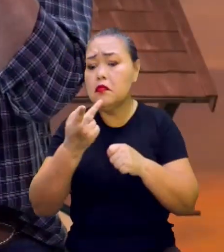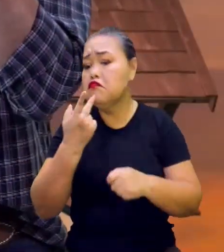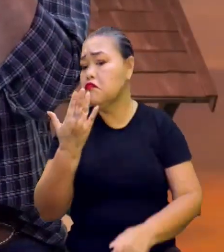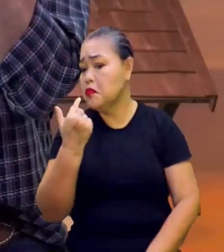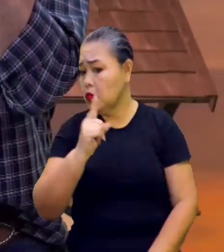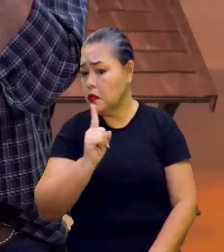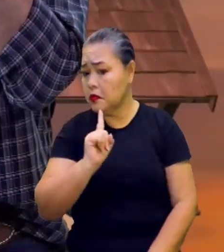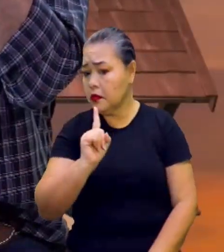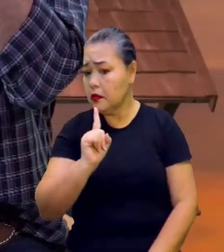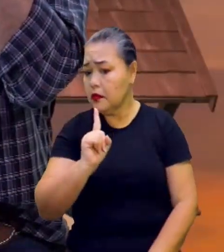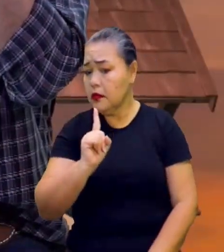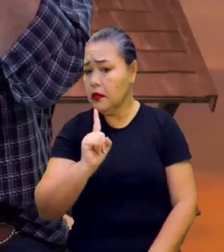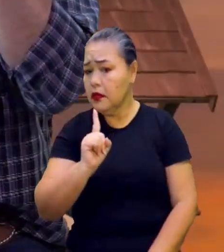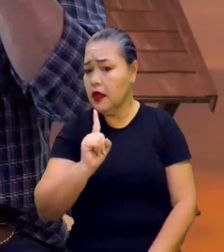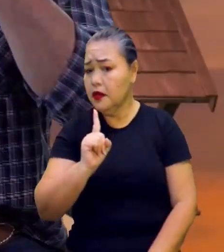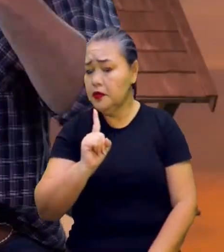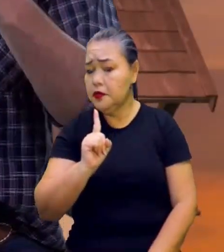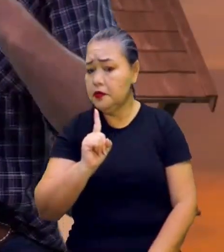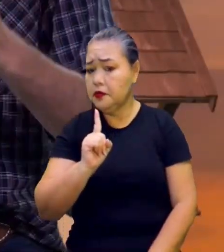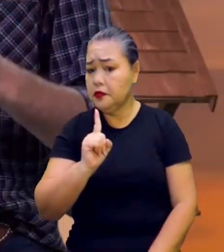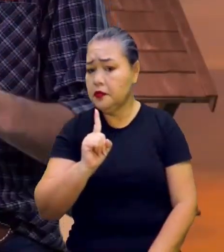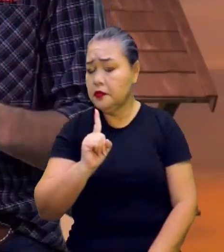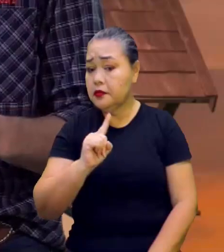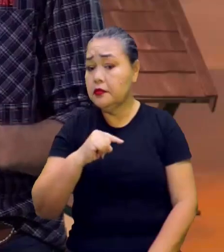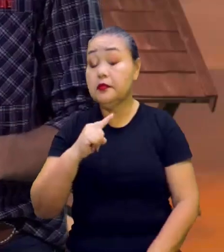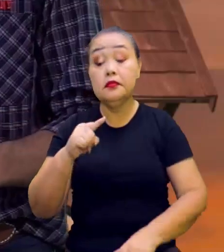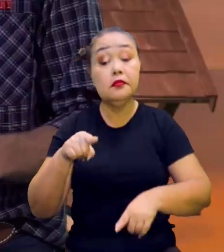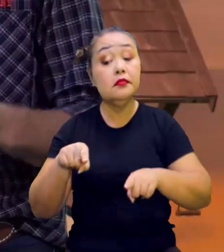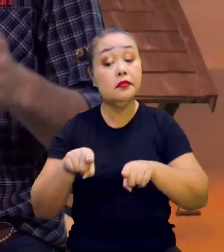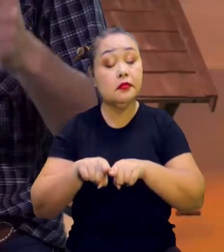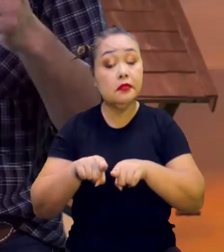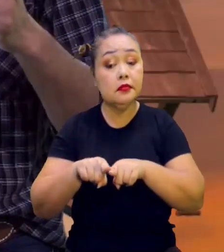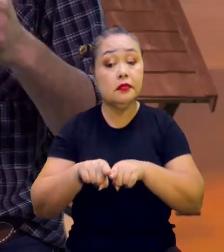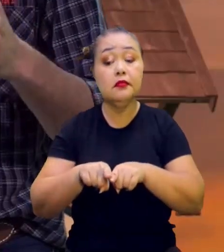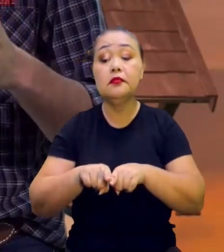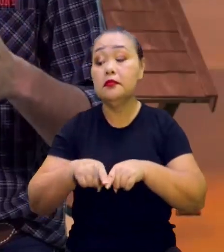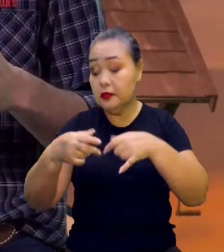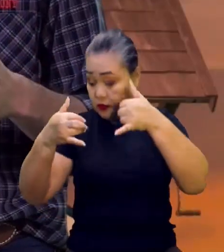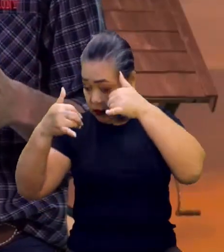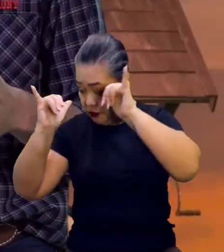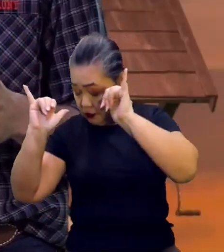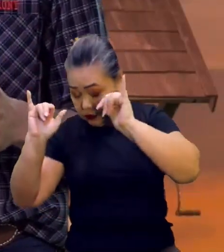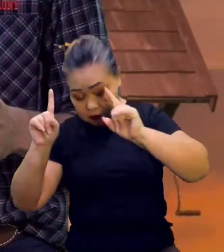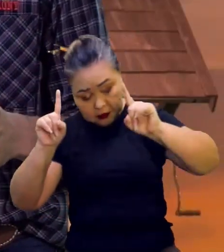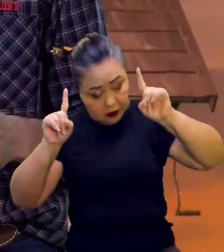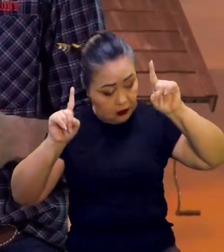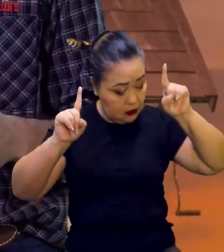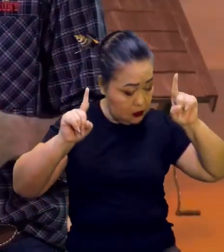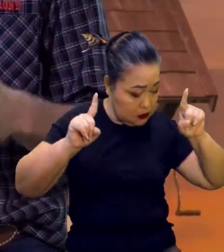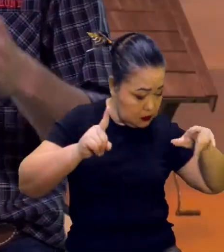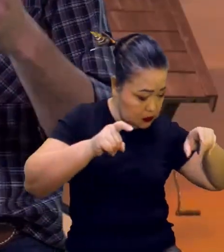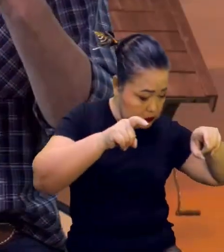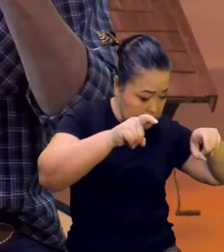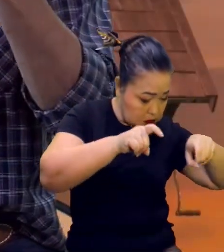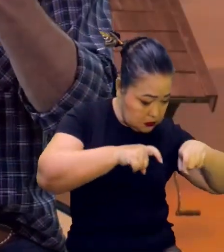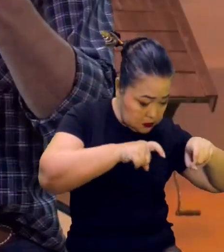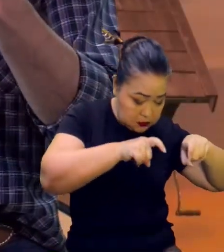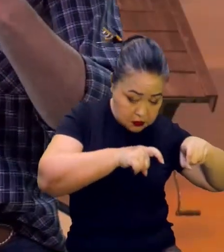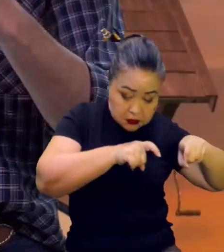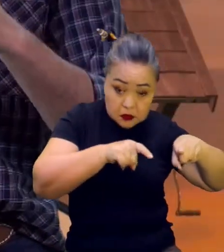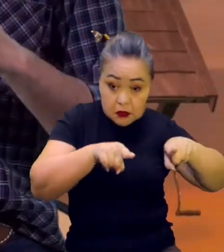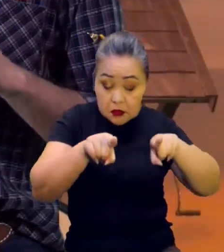não. Tá? Tanto na atividade da pecuária, como na atividade da agricultura, e como